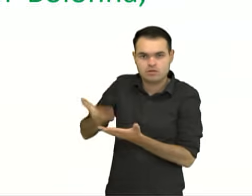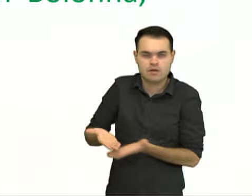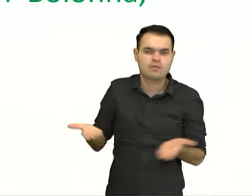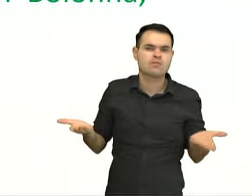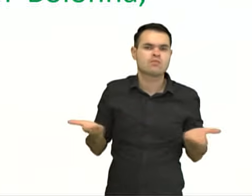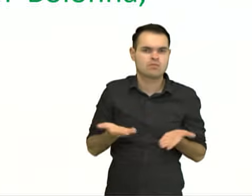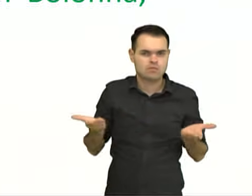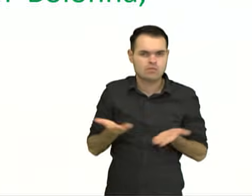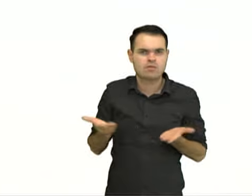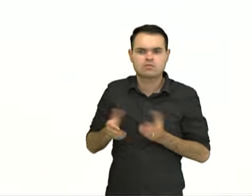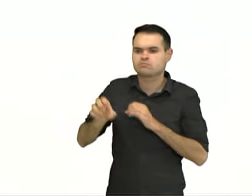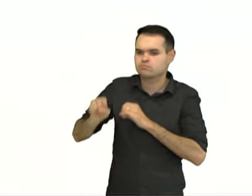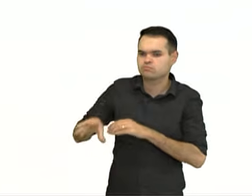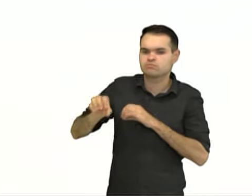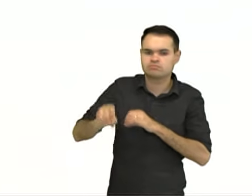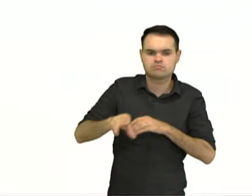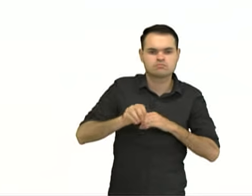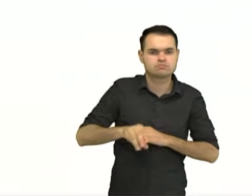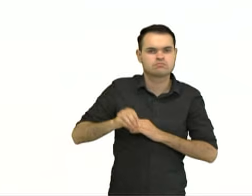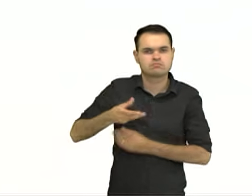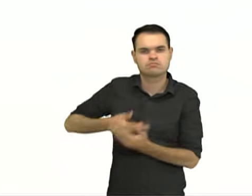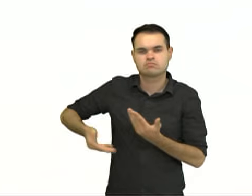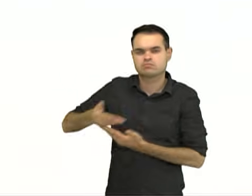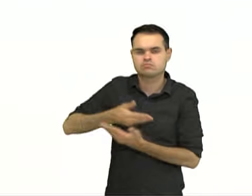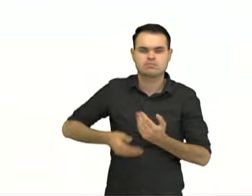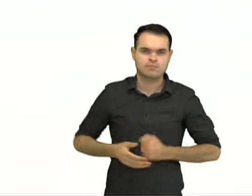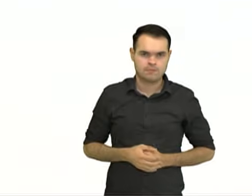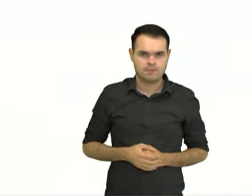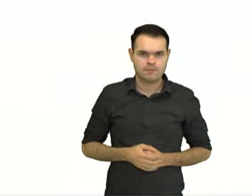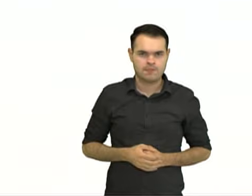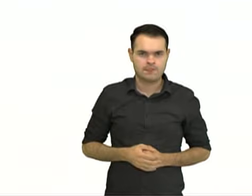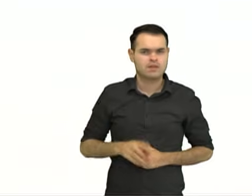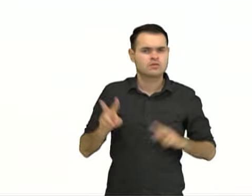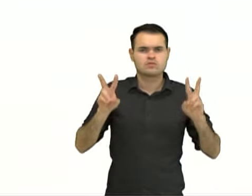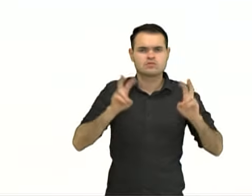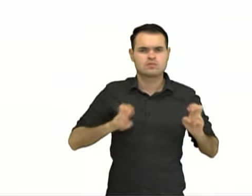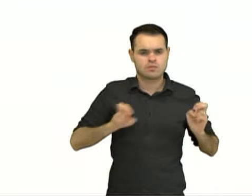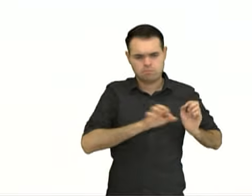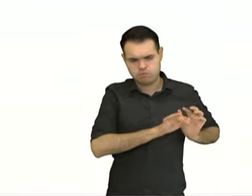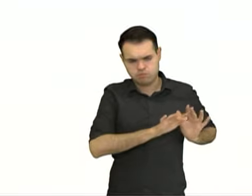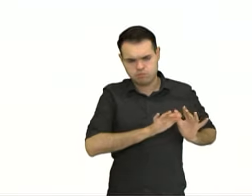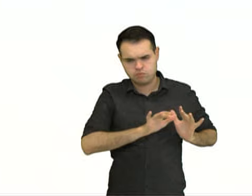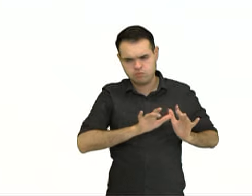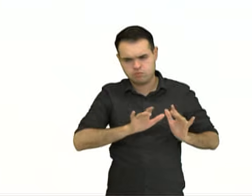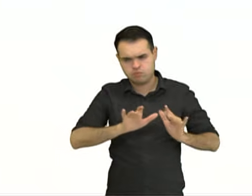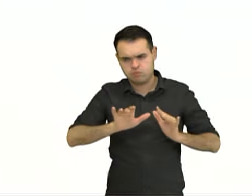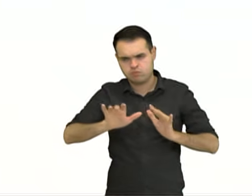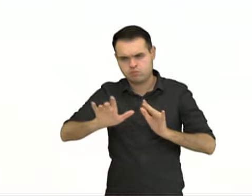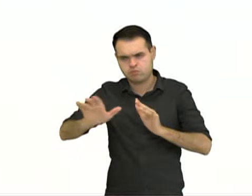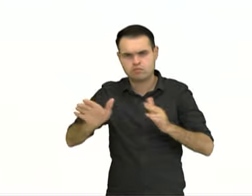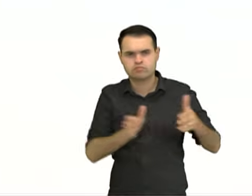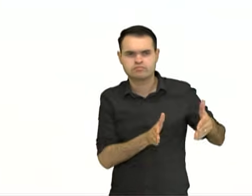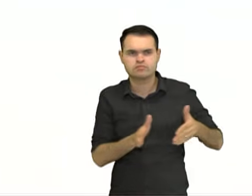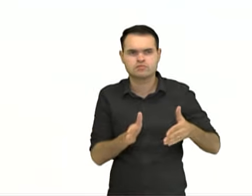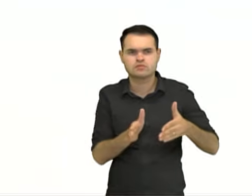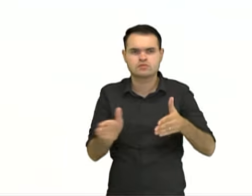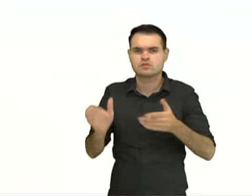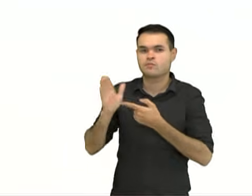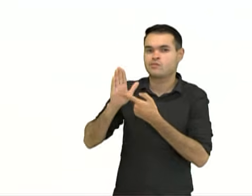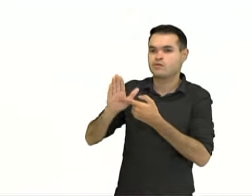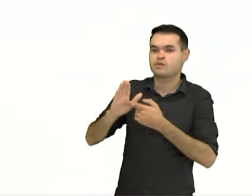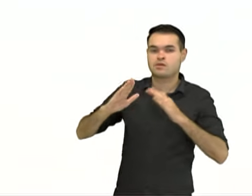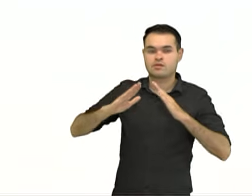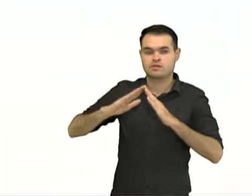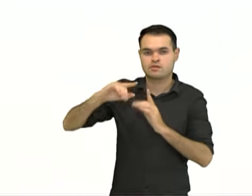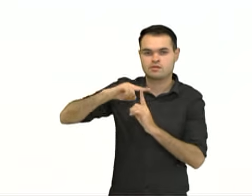até os dias de hoje, né? Aqui, ó, sobre peregrinação, né? Trago uma imagem para vocês da